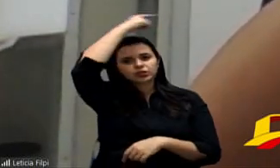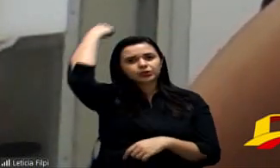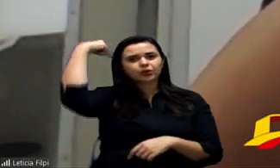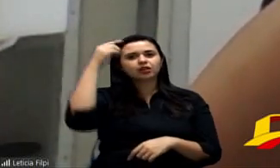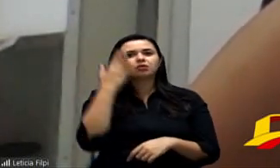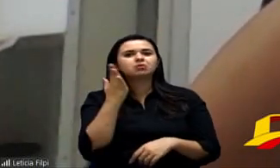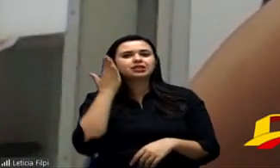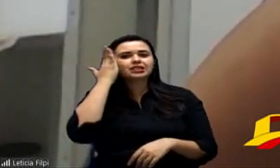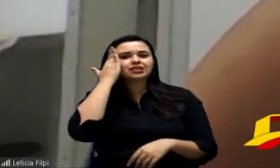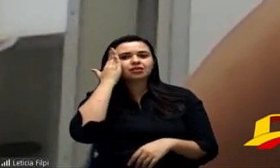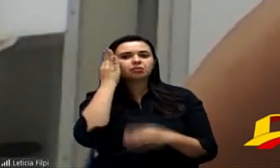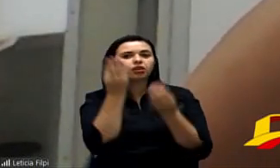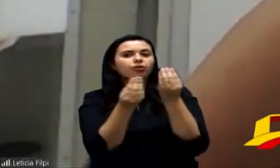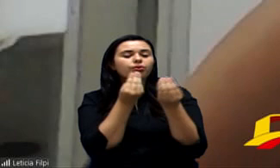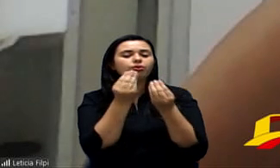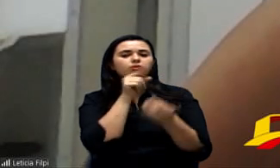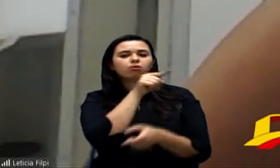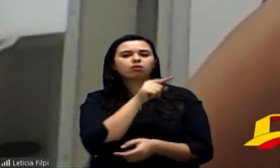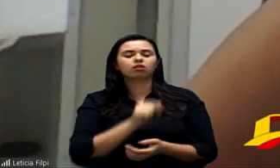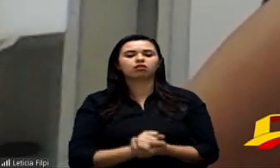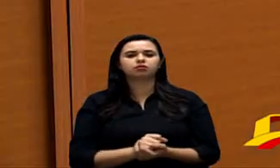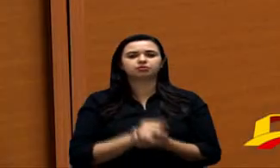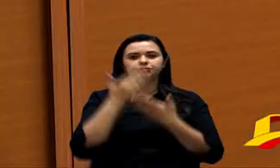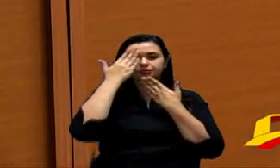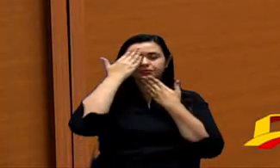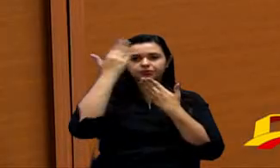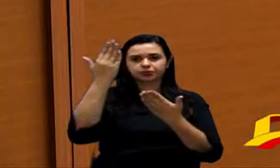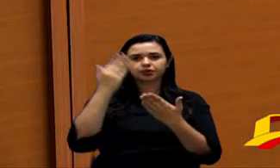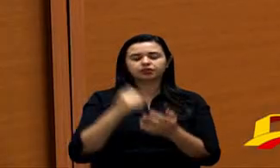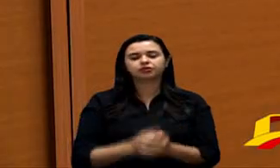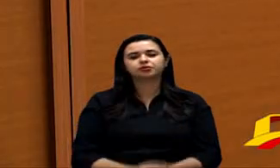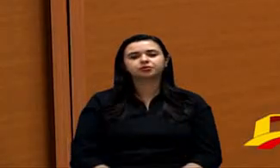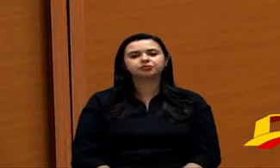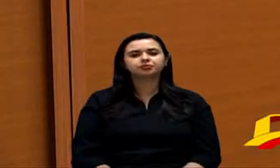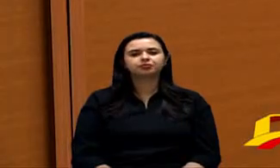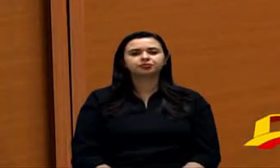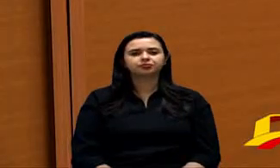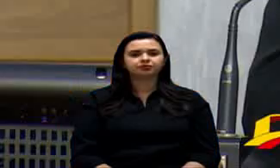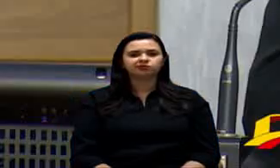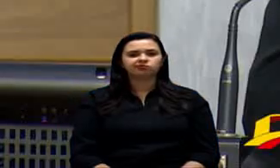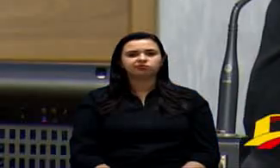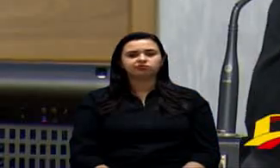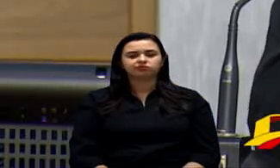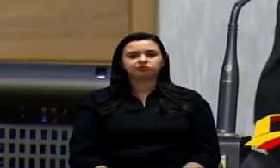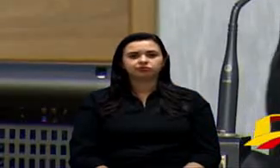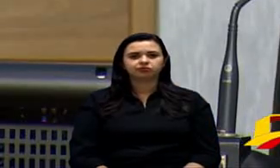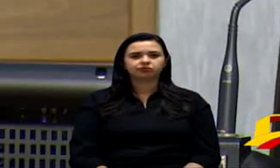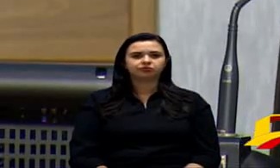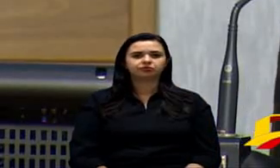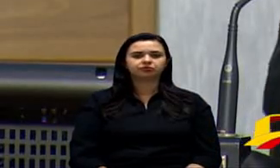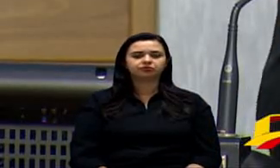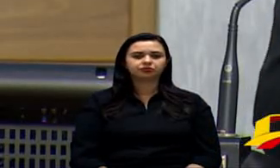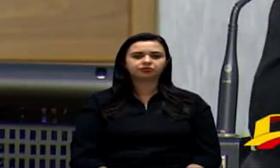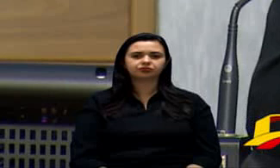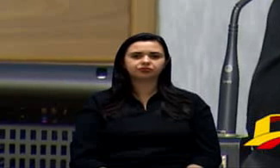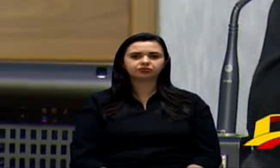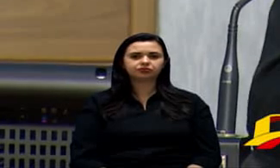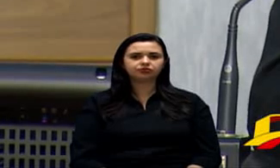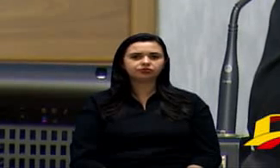saber como é que é. Obrigado, muito Letícia. Obrigado, boa noite a todos. Ótima noite. Nelly?